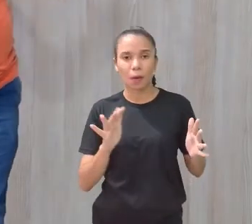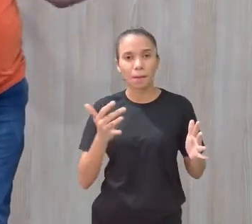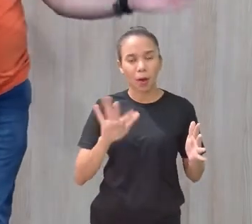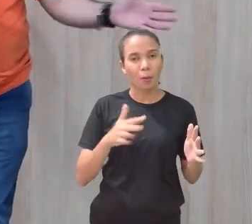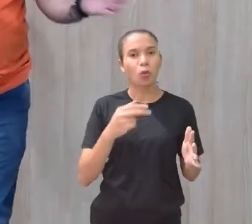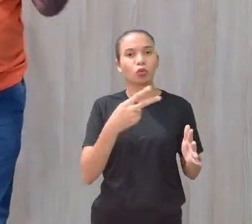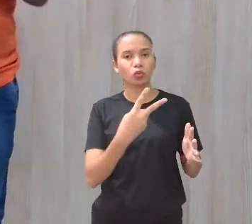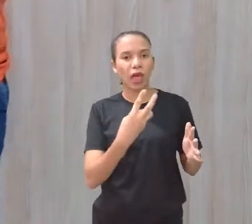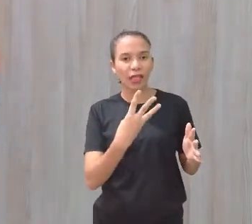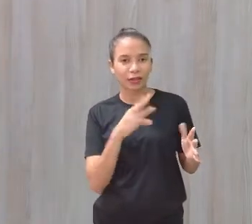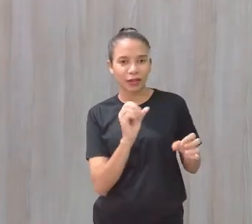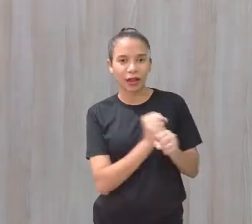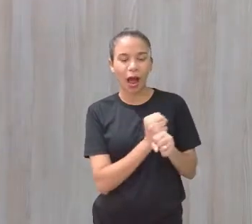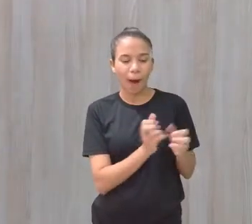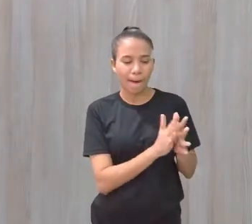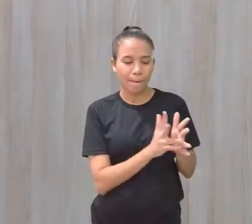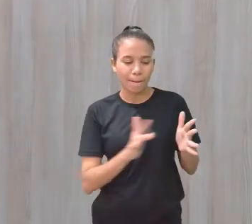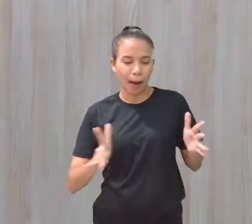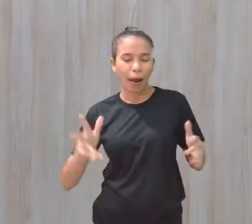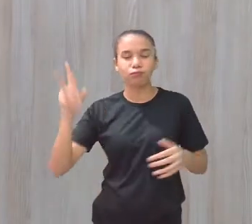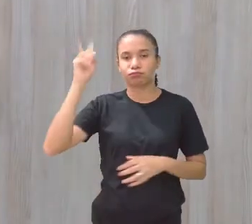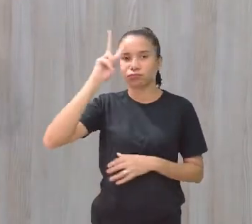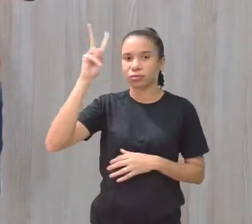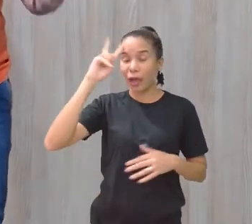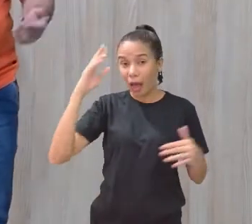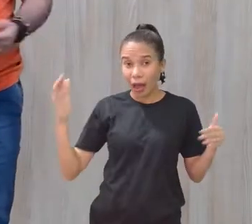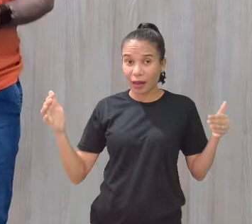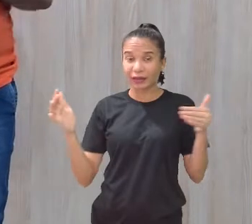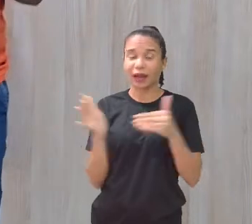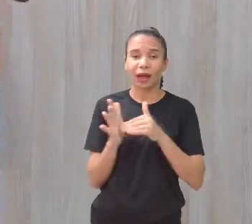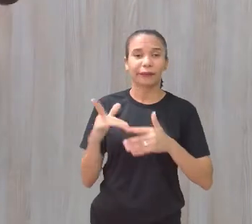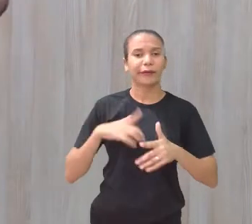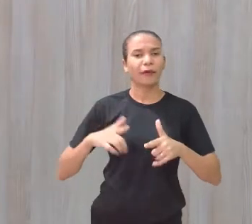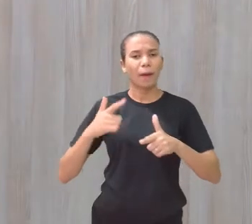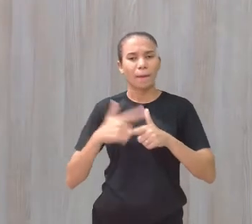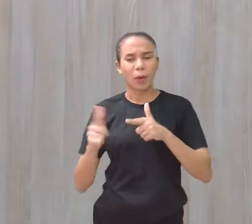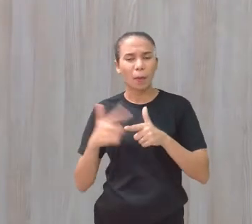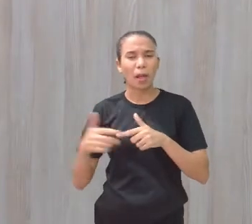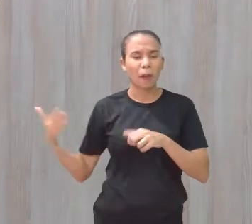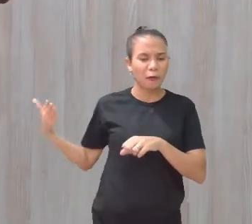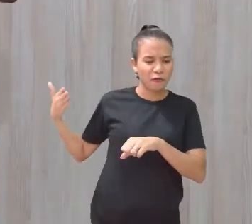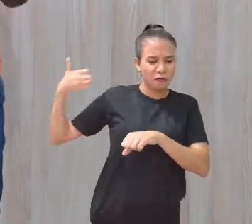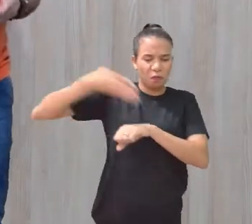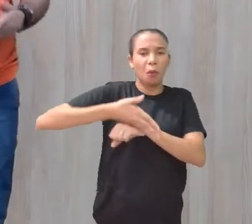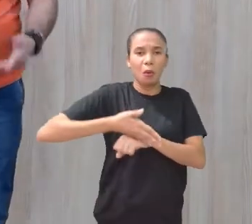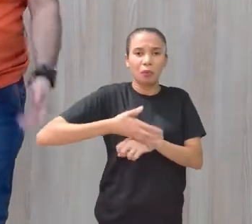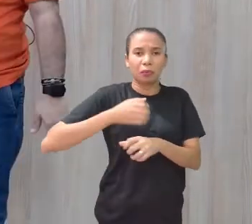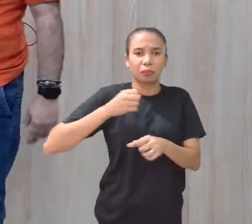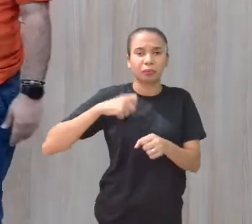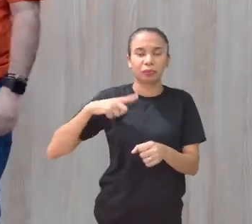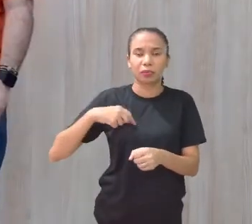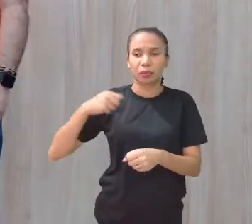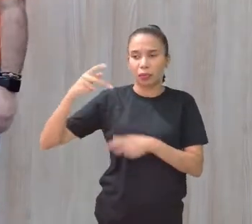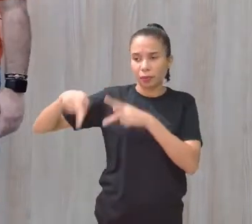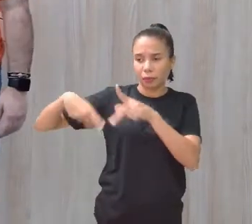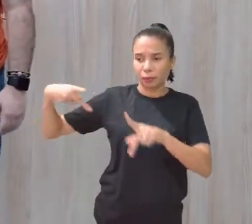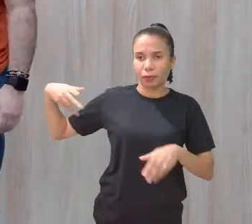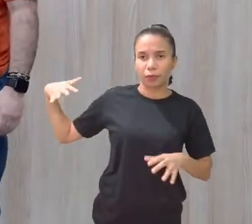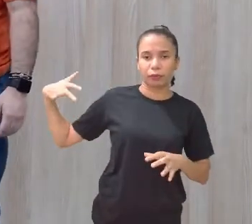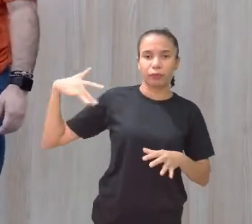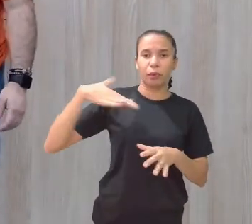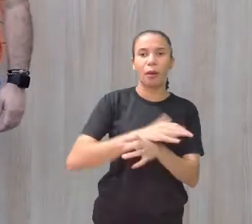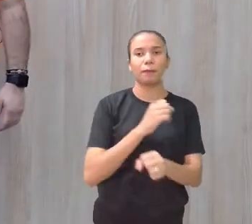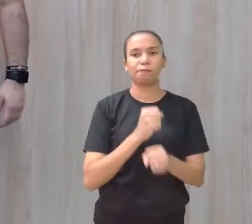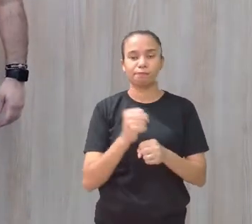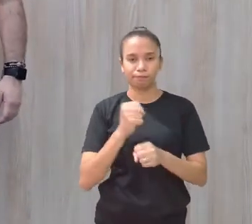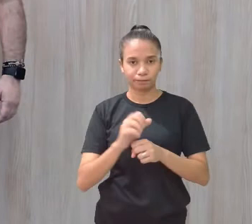menos 230 anos de história, até que esse reino, né, ele foi invadido ali, destruído por outros povos,